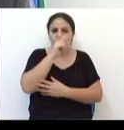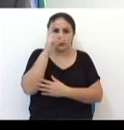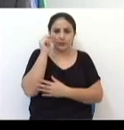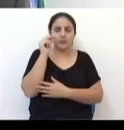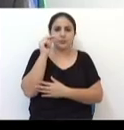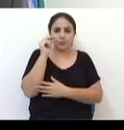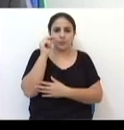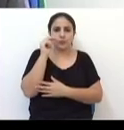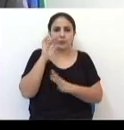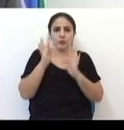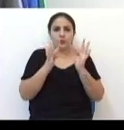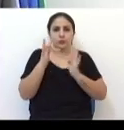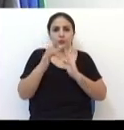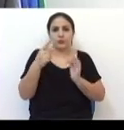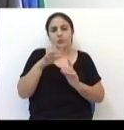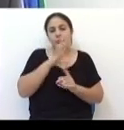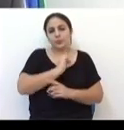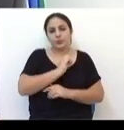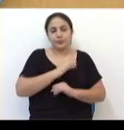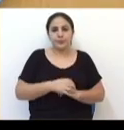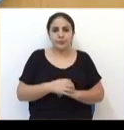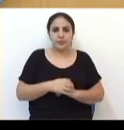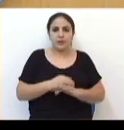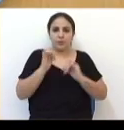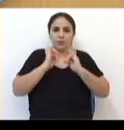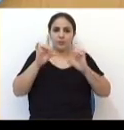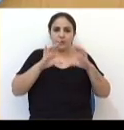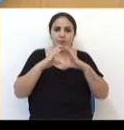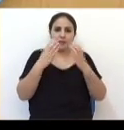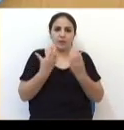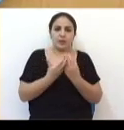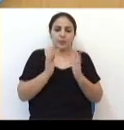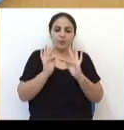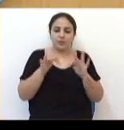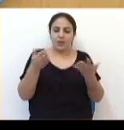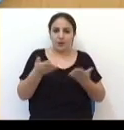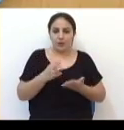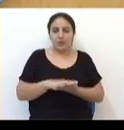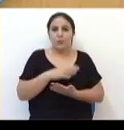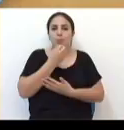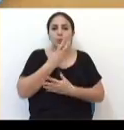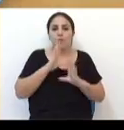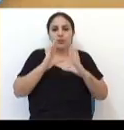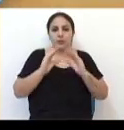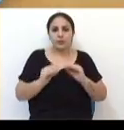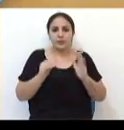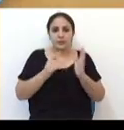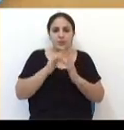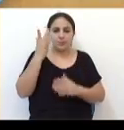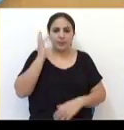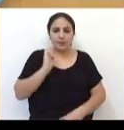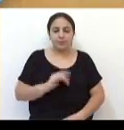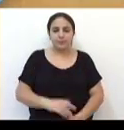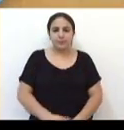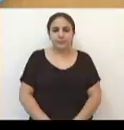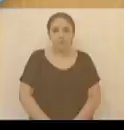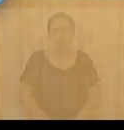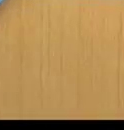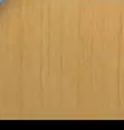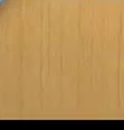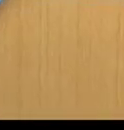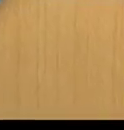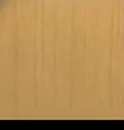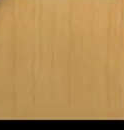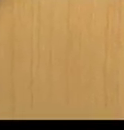do município e tudo em função dessa paixão. E o Jornal da Câmara termina aqui. Uma boa noite e até amanhã.